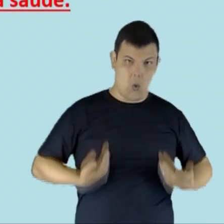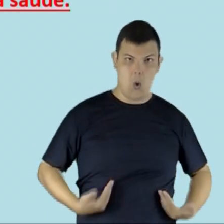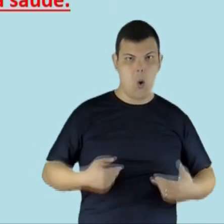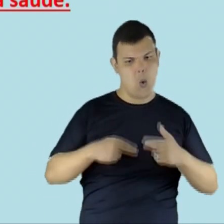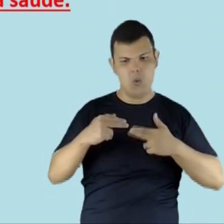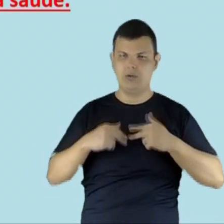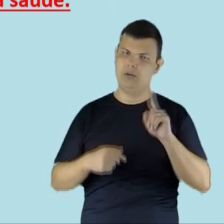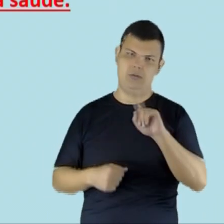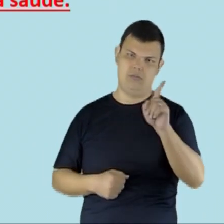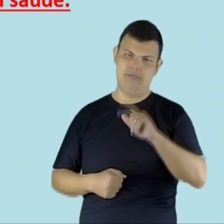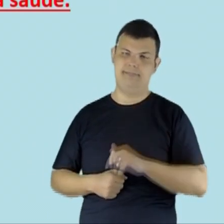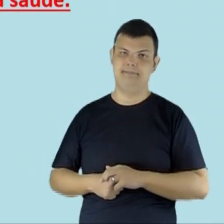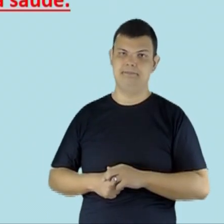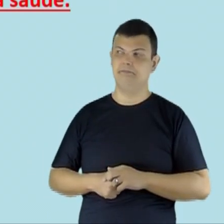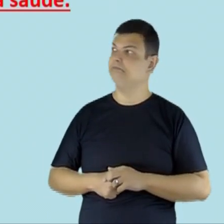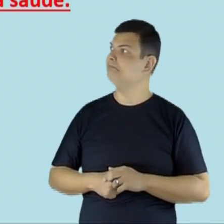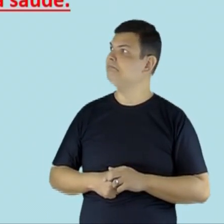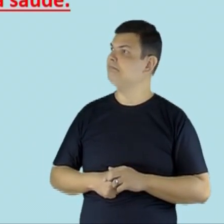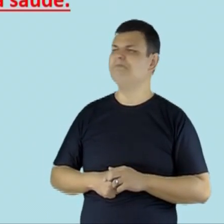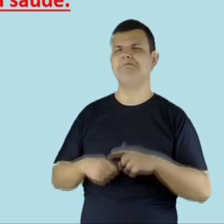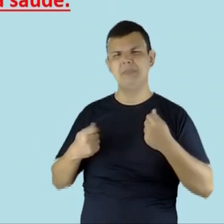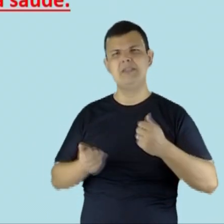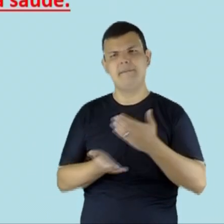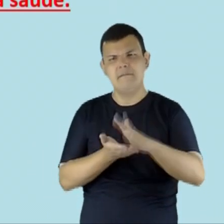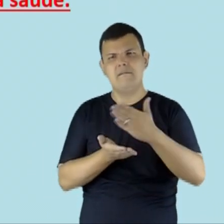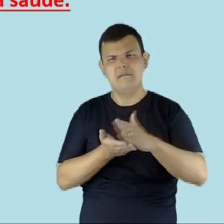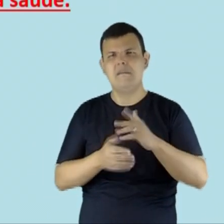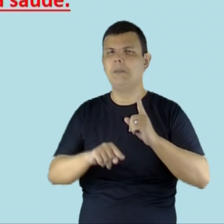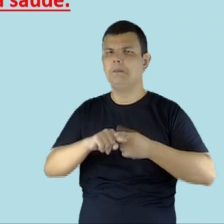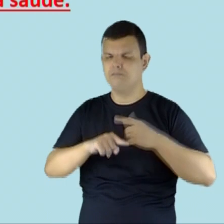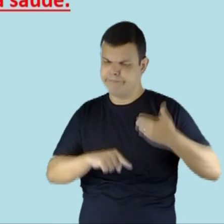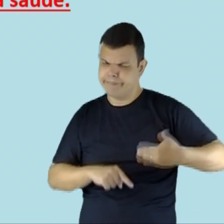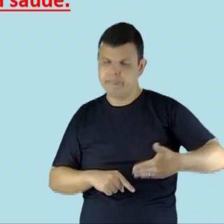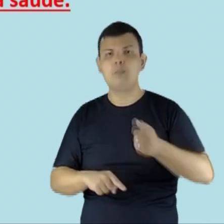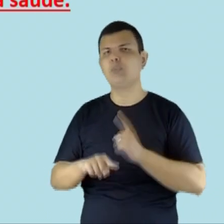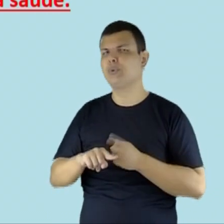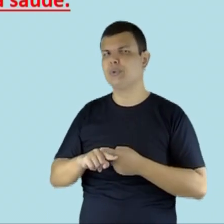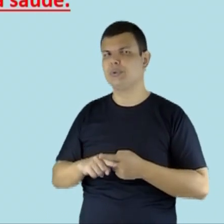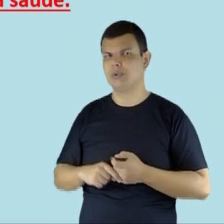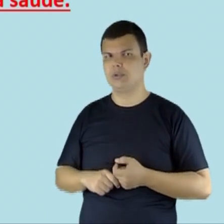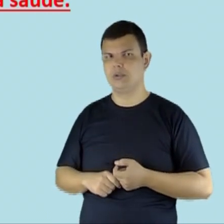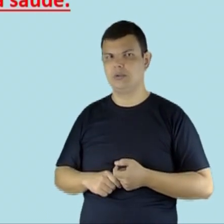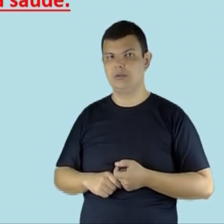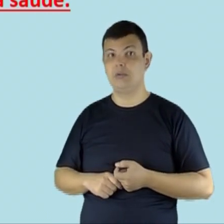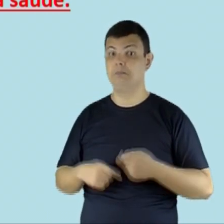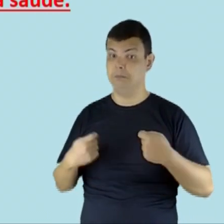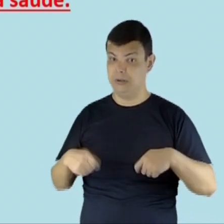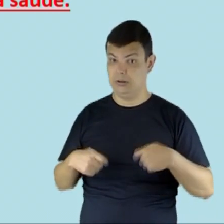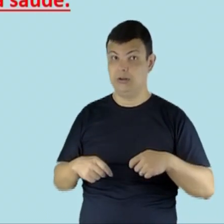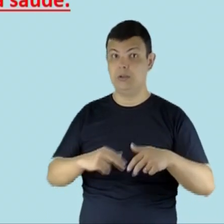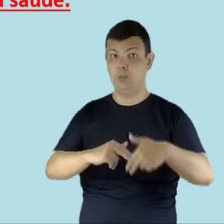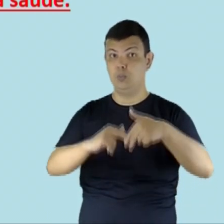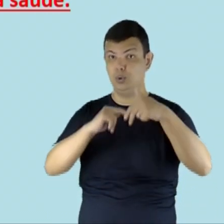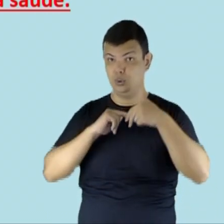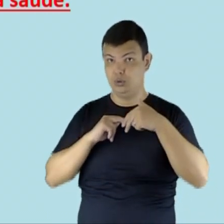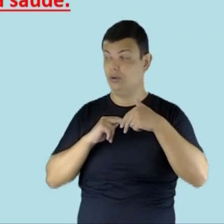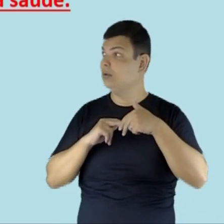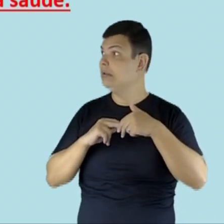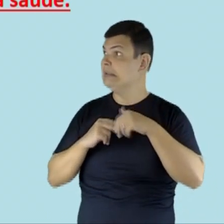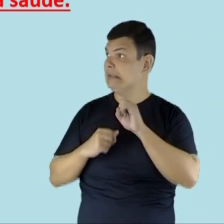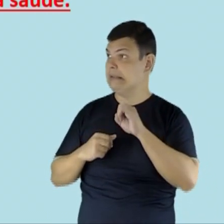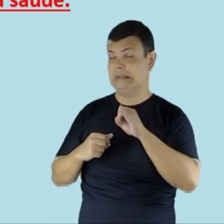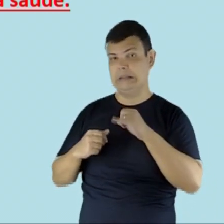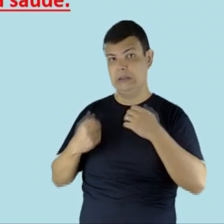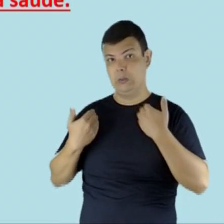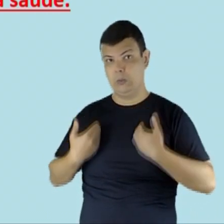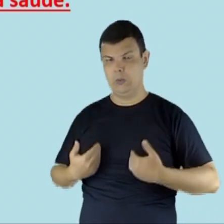organismo. Então, por que ela precisa ser eliminada com frequência? Ela precisa ser eliminada porque essas substâncias,